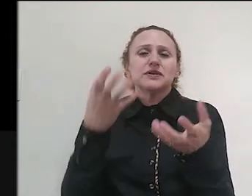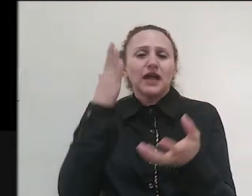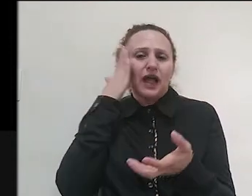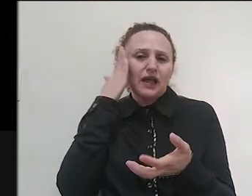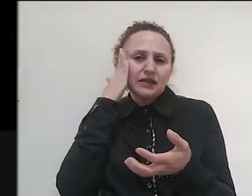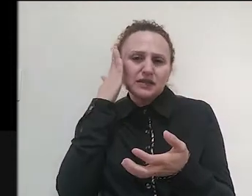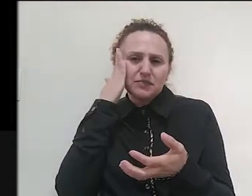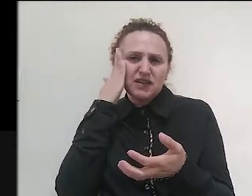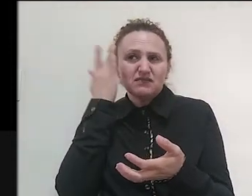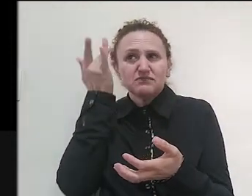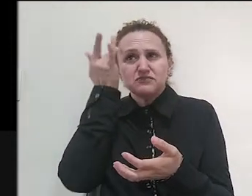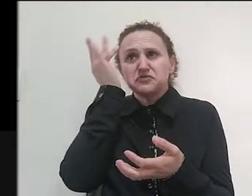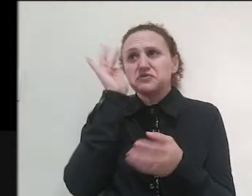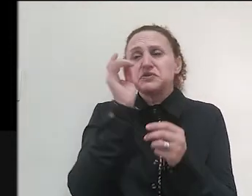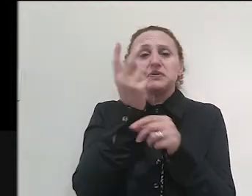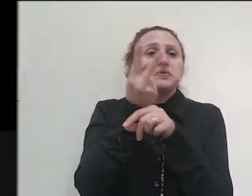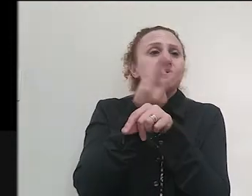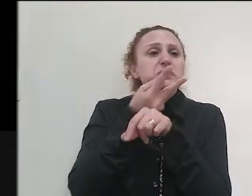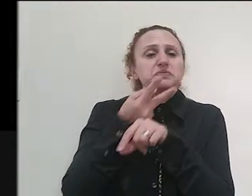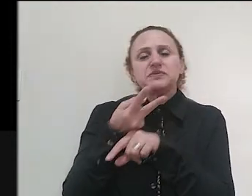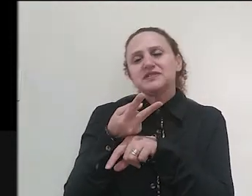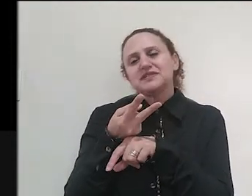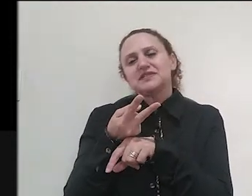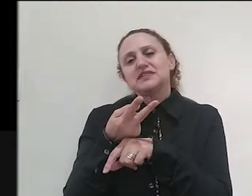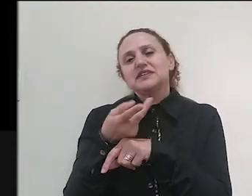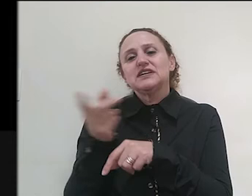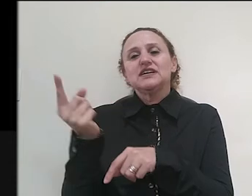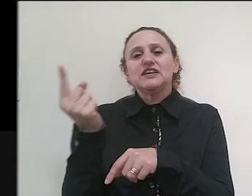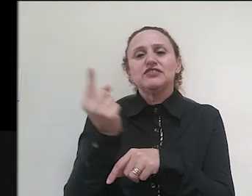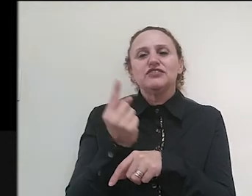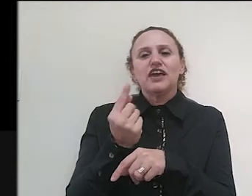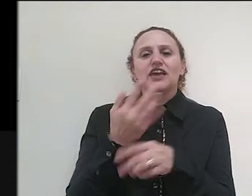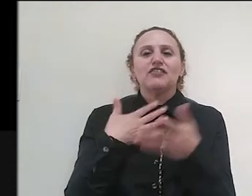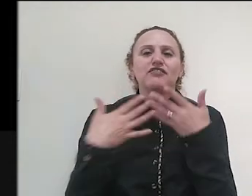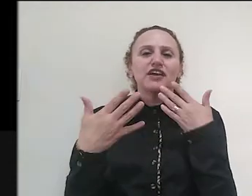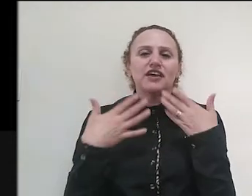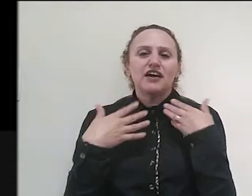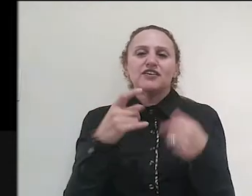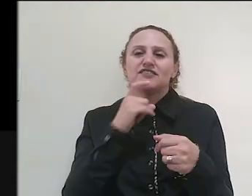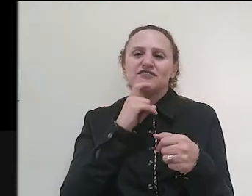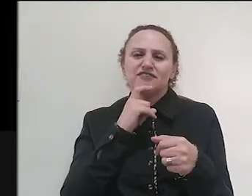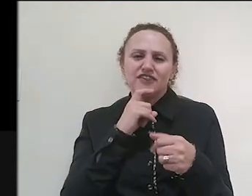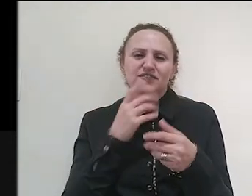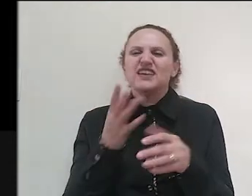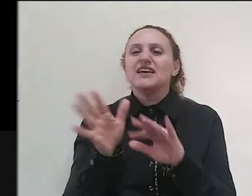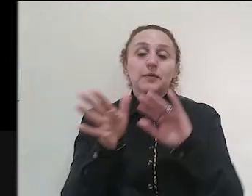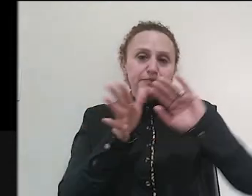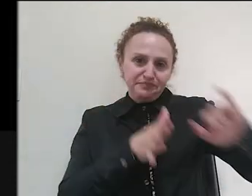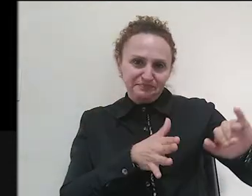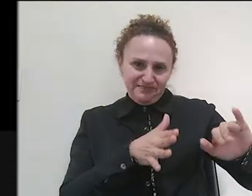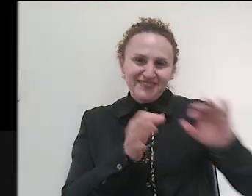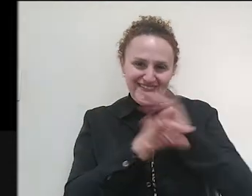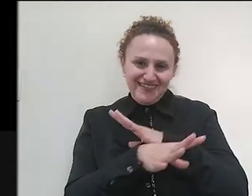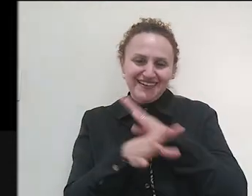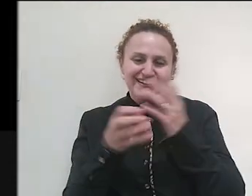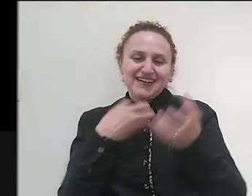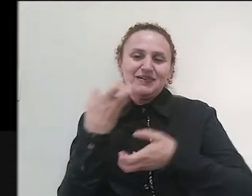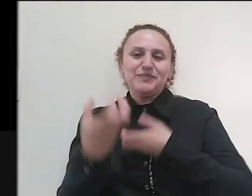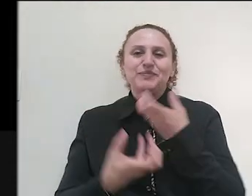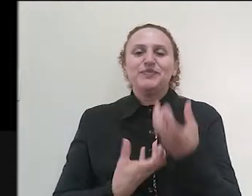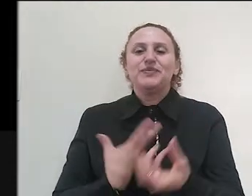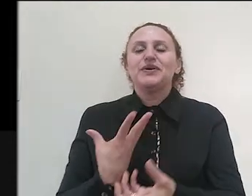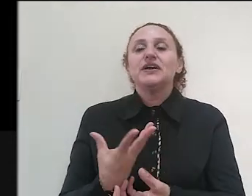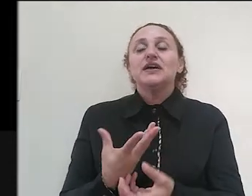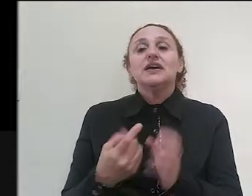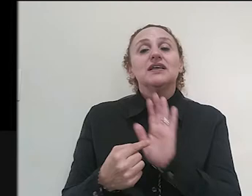eu mesmo já não sei o que procuro, e tremo no verão e ardo no inverno. Esse é um poema que tenta racionalizar o